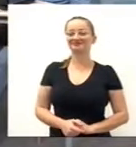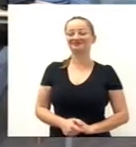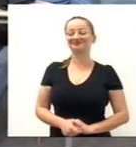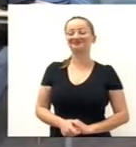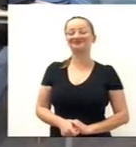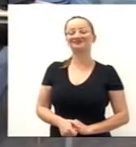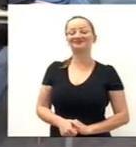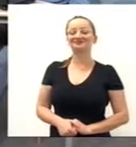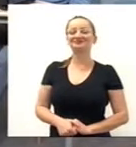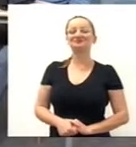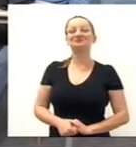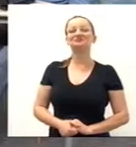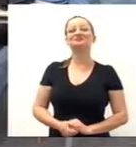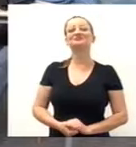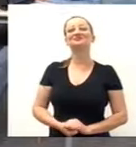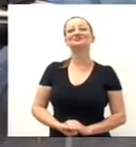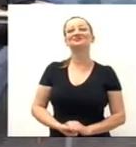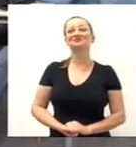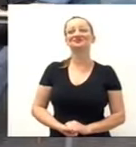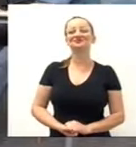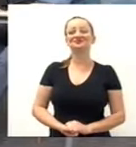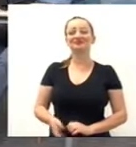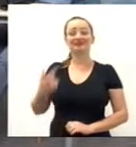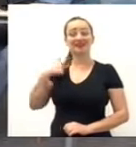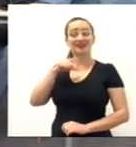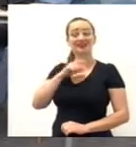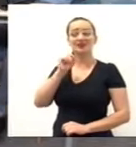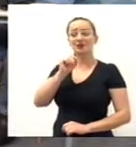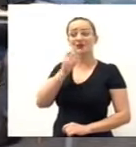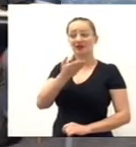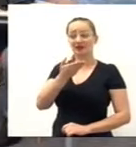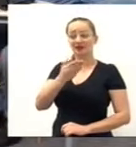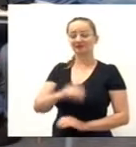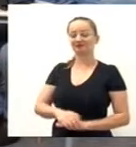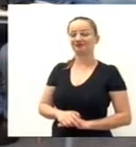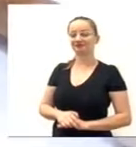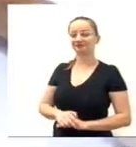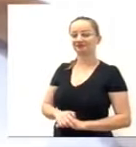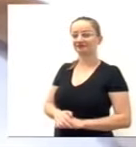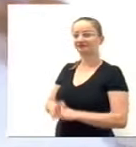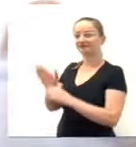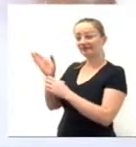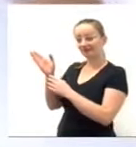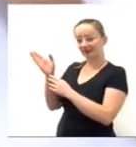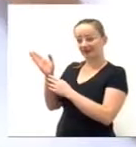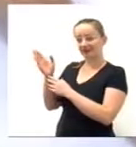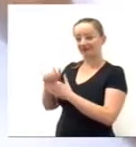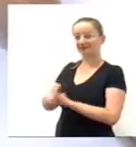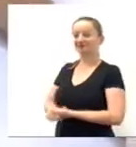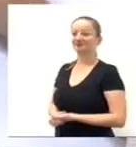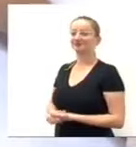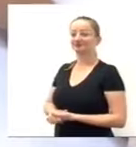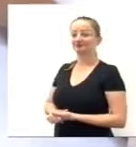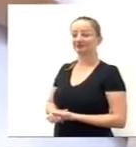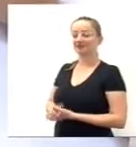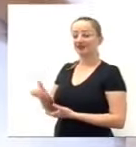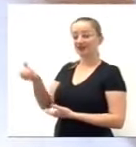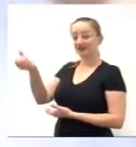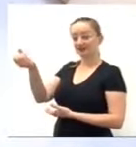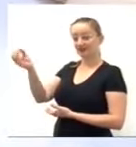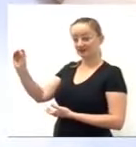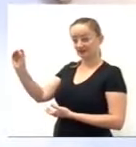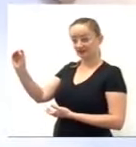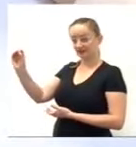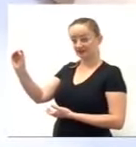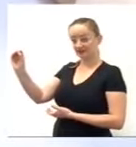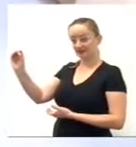o que eu tenho aqui desse meu triângulo aqui? Vamos lá. Eu tenho aqui 60 graus,